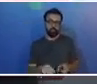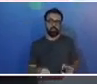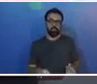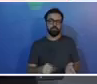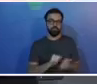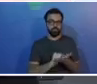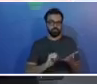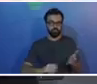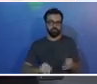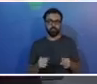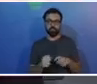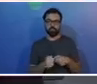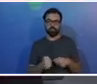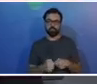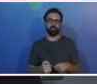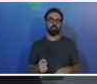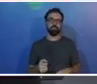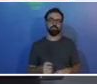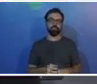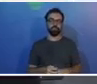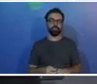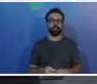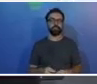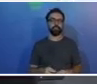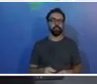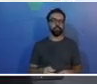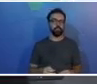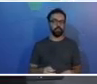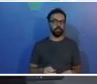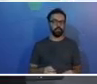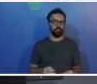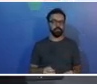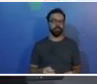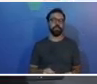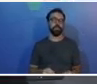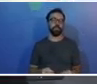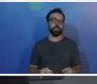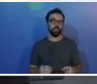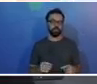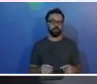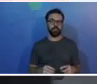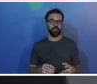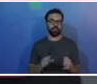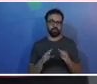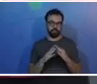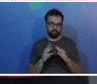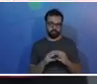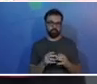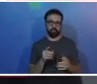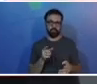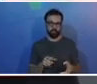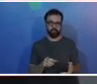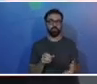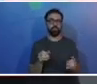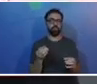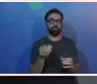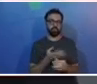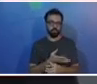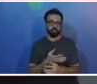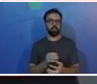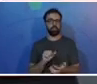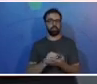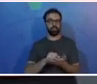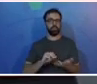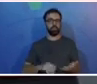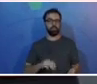155 e 158. Em casa, como tarefa, sozinhos, vocês vão terminar o exercício